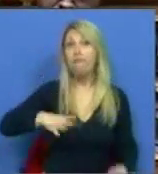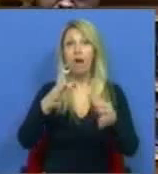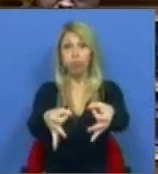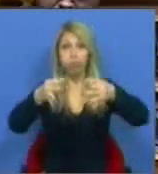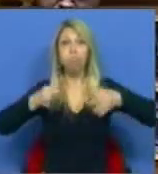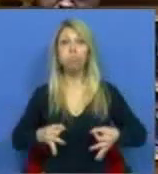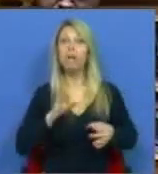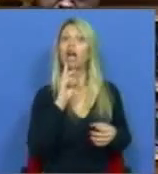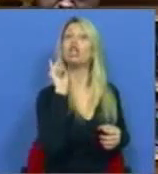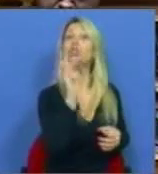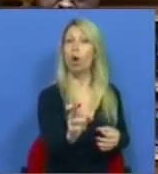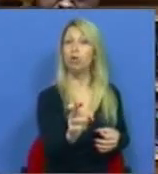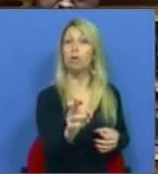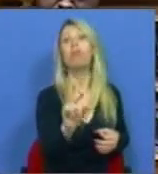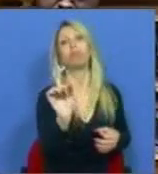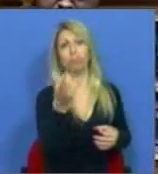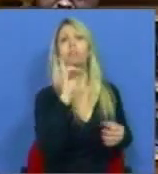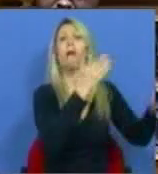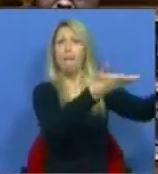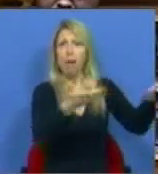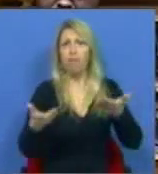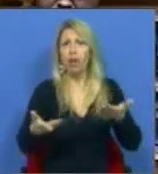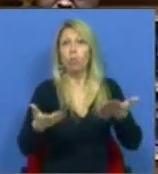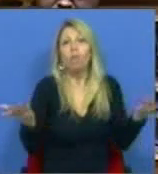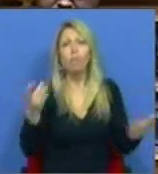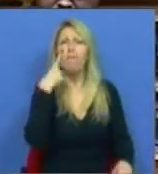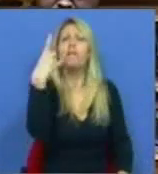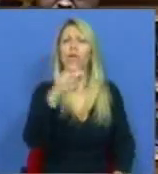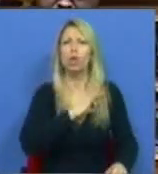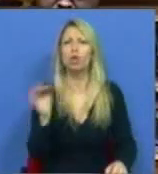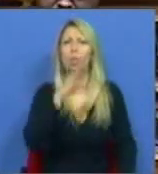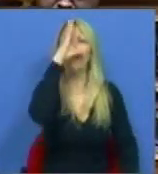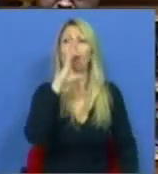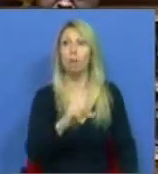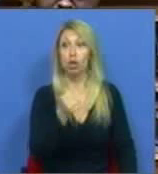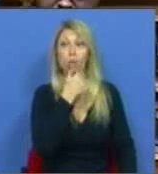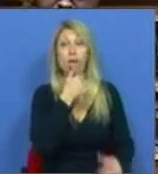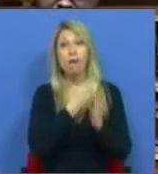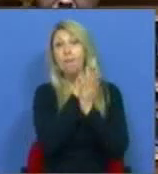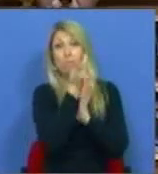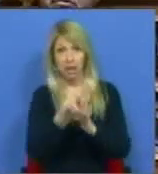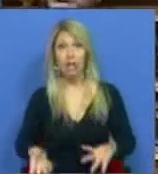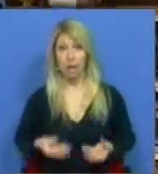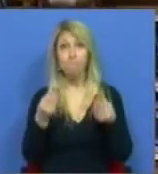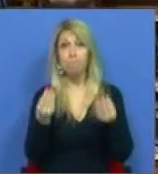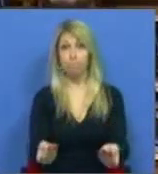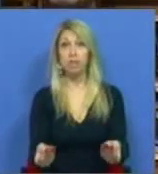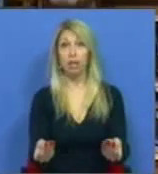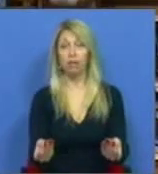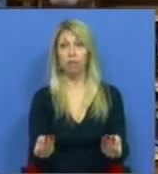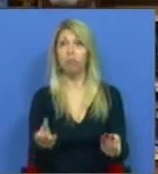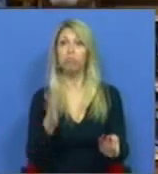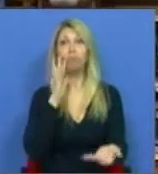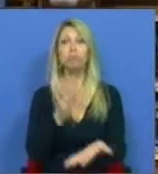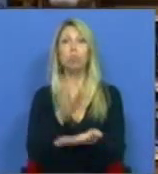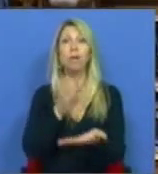antecipar respostas, seria bem-vindo. Mas constate, Sr. Primeiro-Ministro, que as medidas que apresenta foram